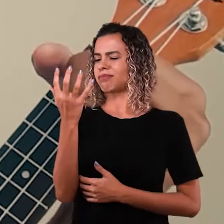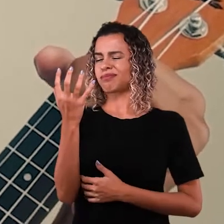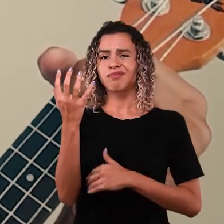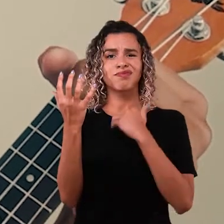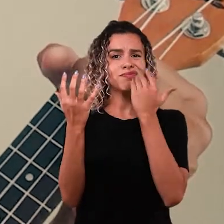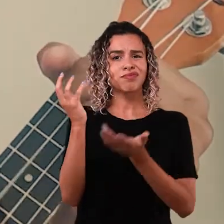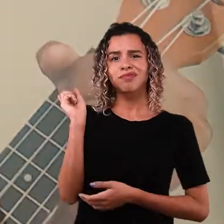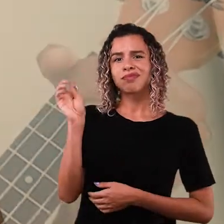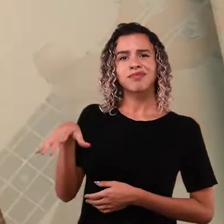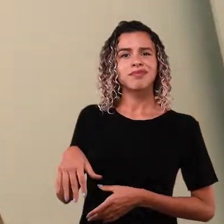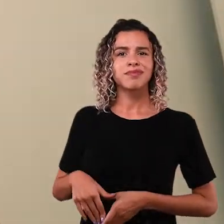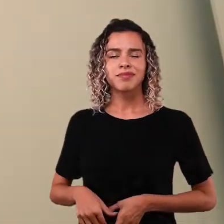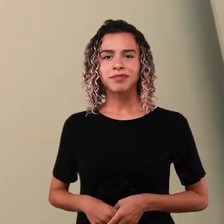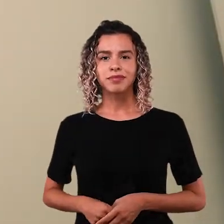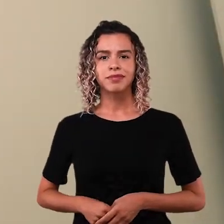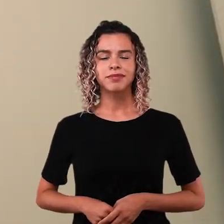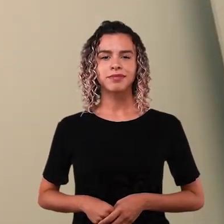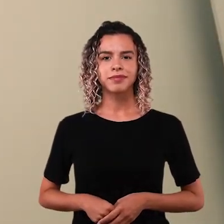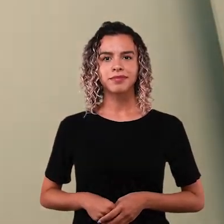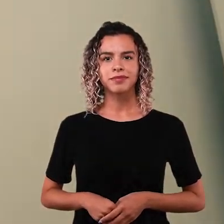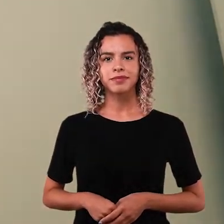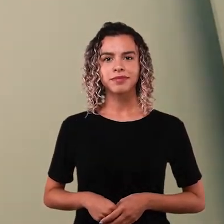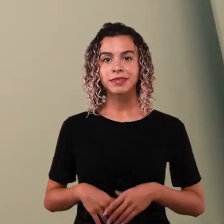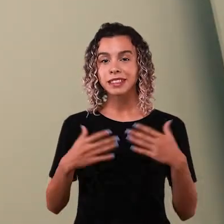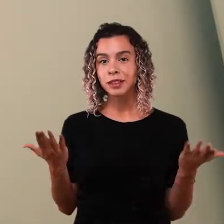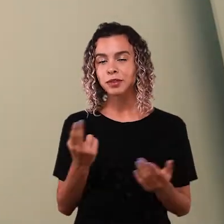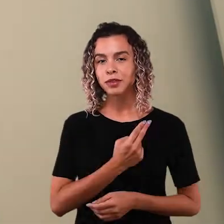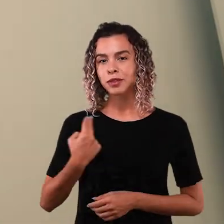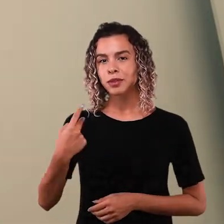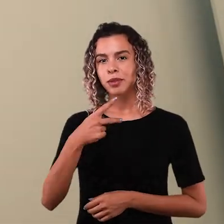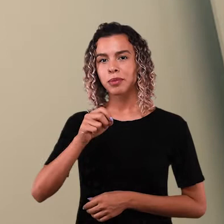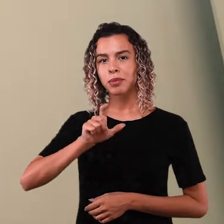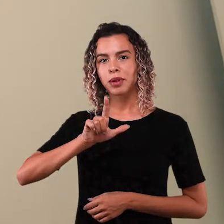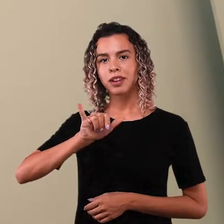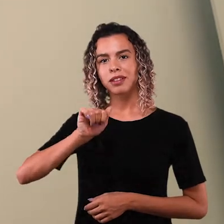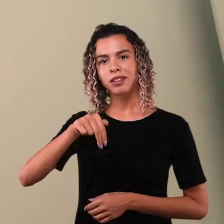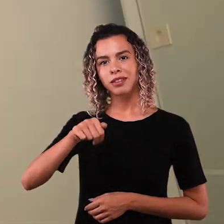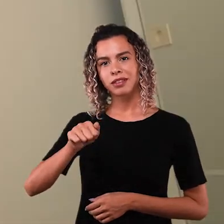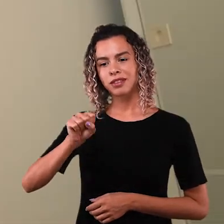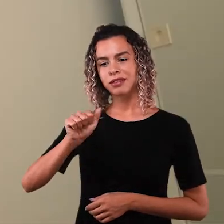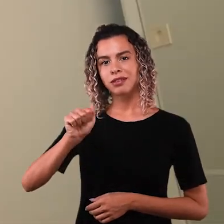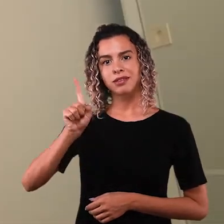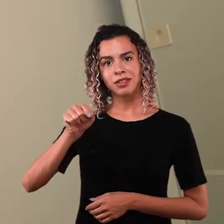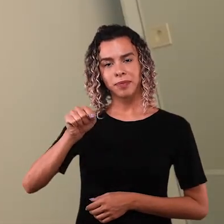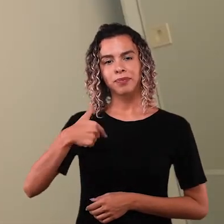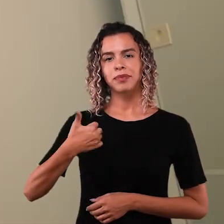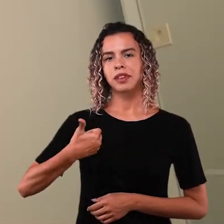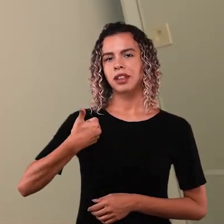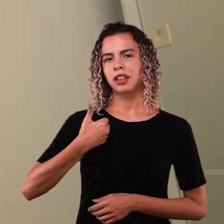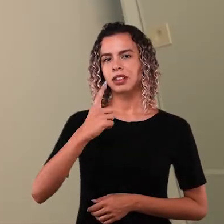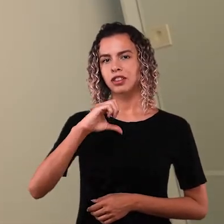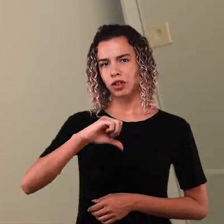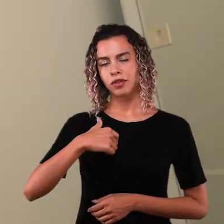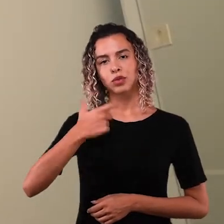ouvido. Ela fala para a câmera. Então, meu nome é Poliana Sá, eu tenho 19